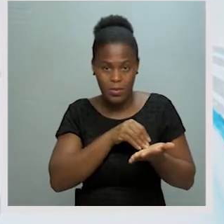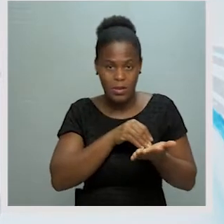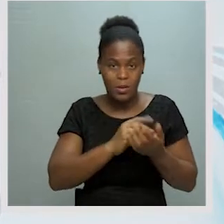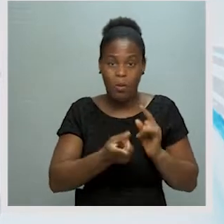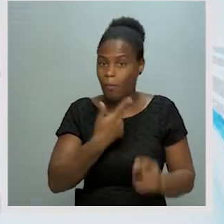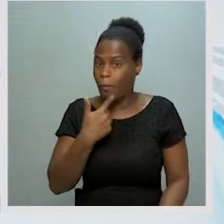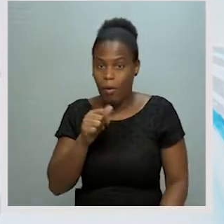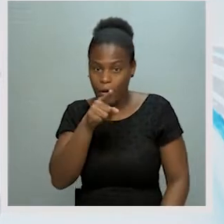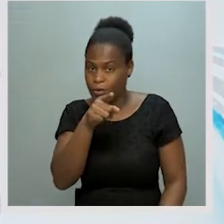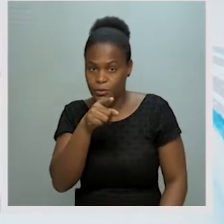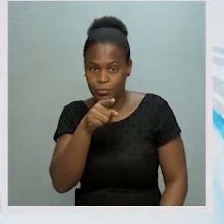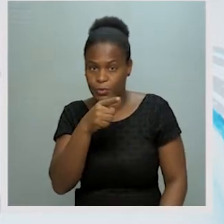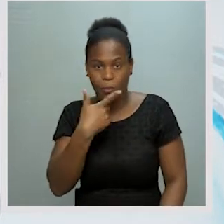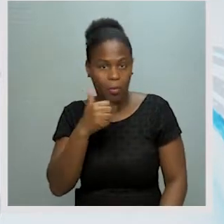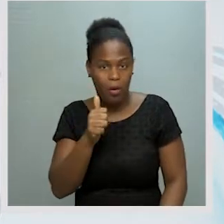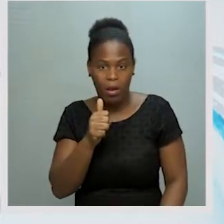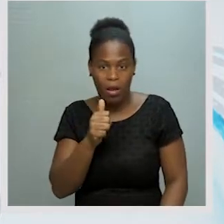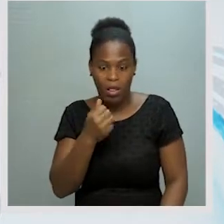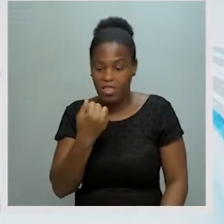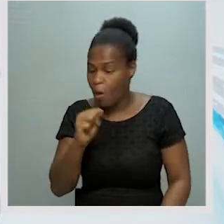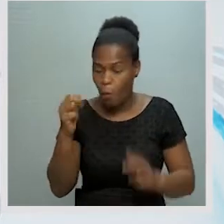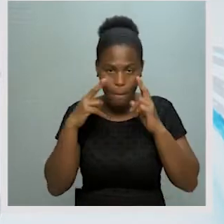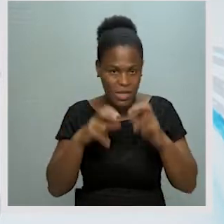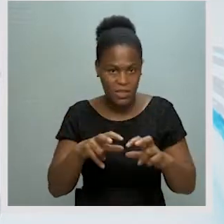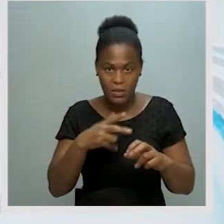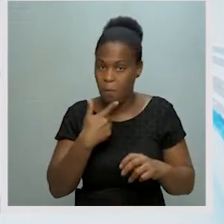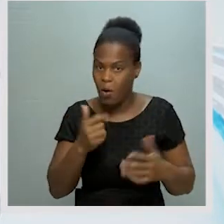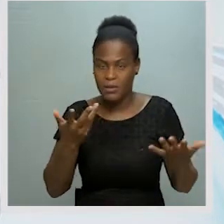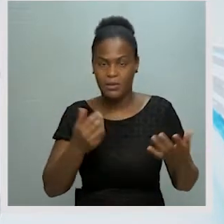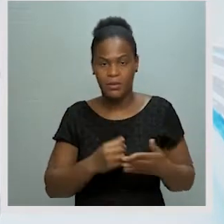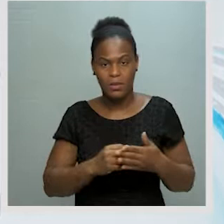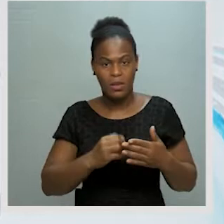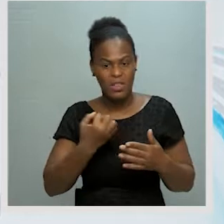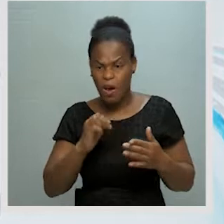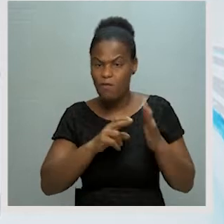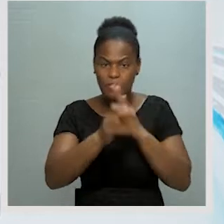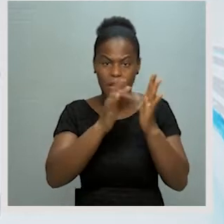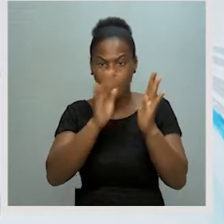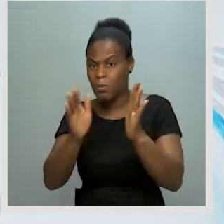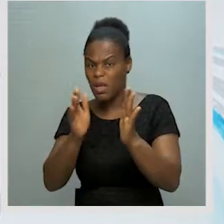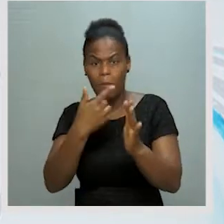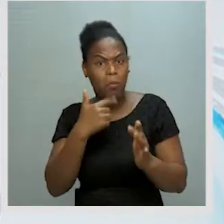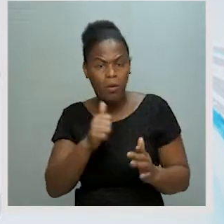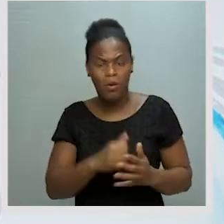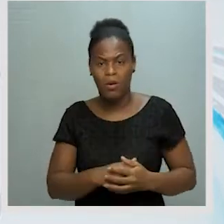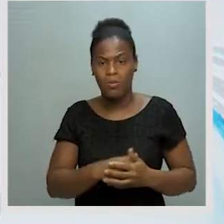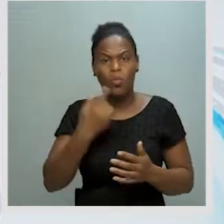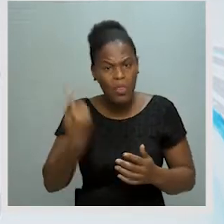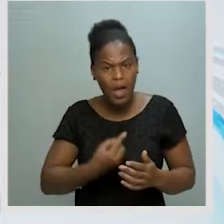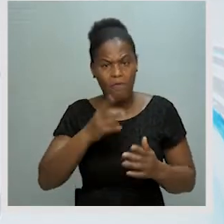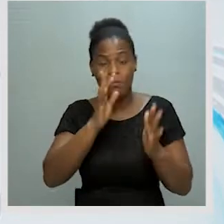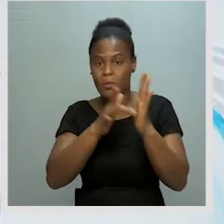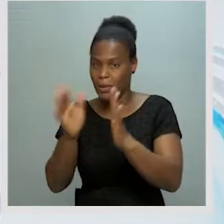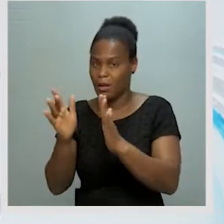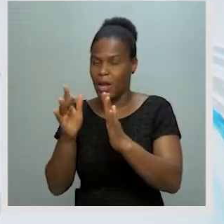se pode é não pesquisar, não ir à biblioteca, emprestar um livro de